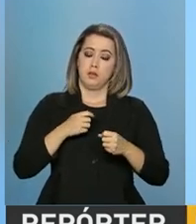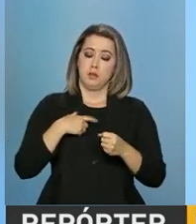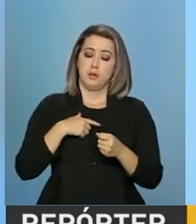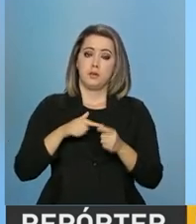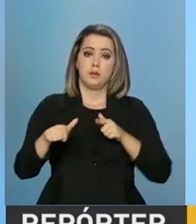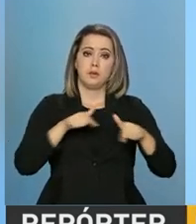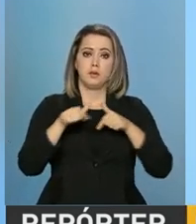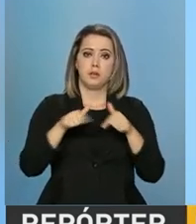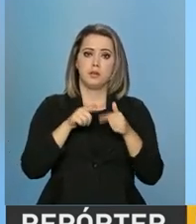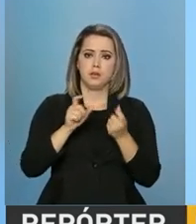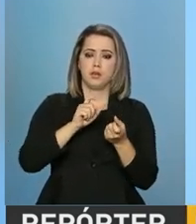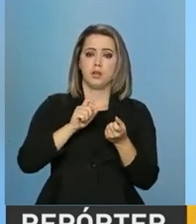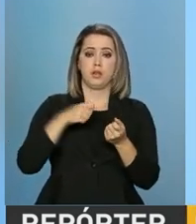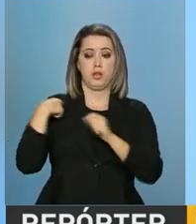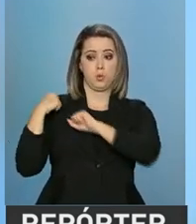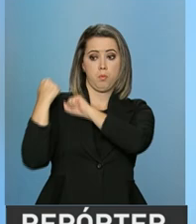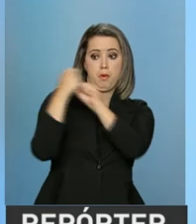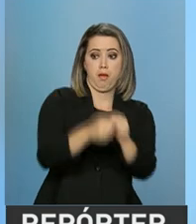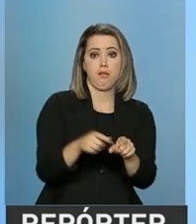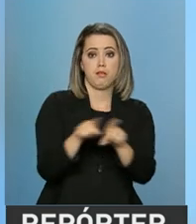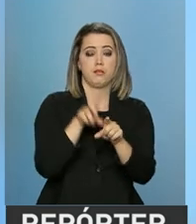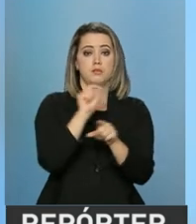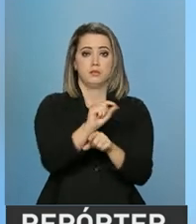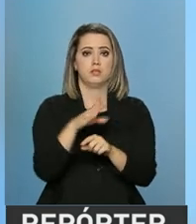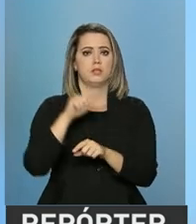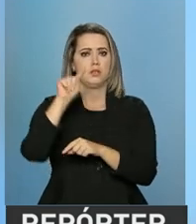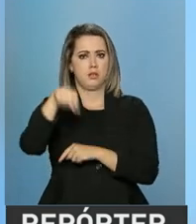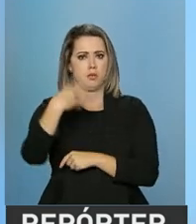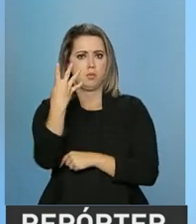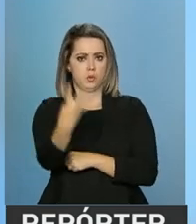também pretendo me formar daqui 4 anos em educação física.